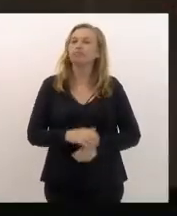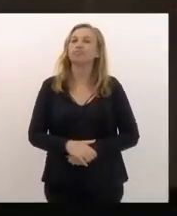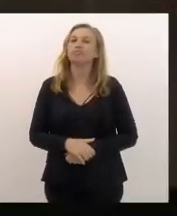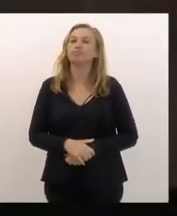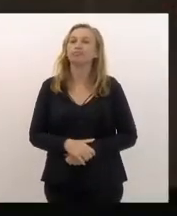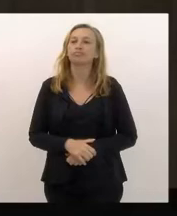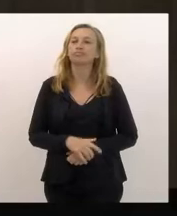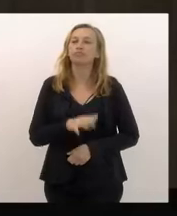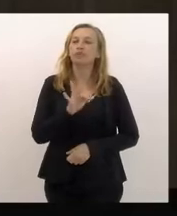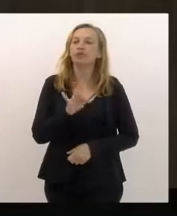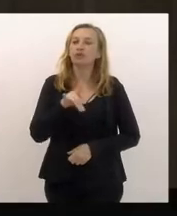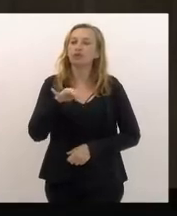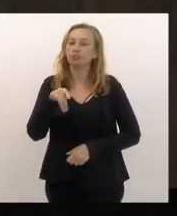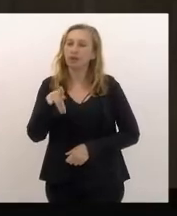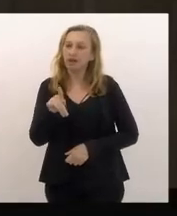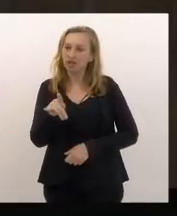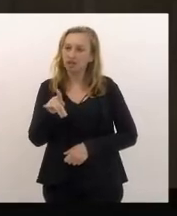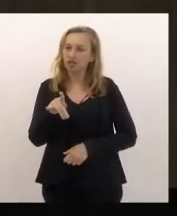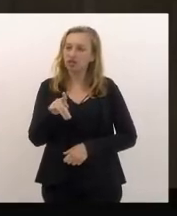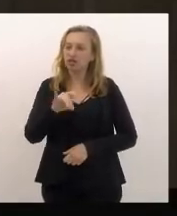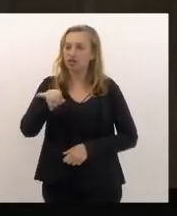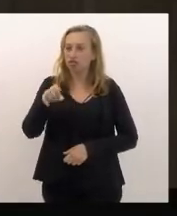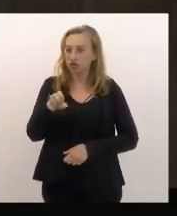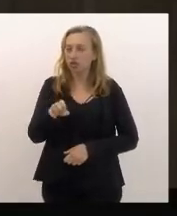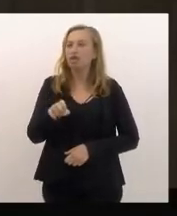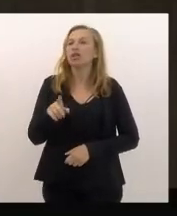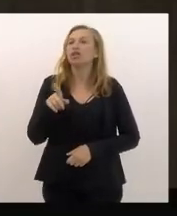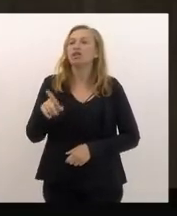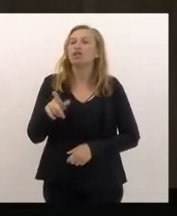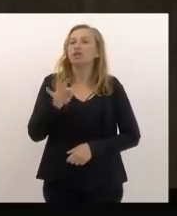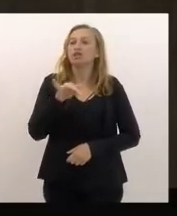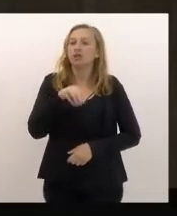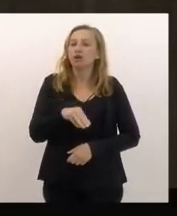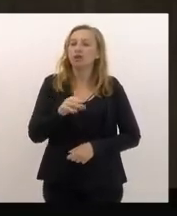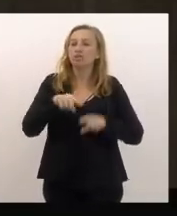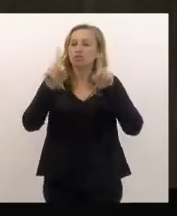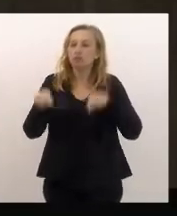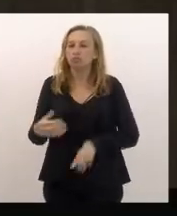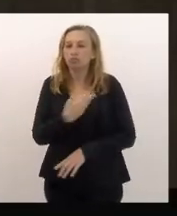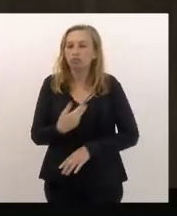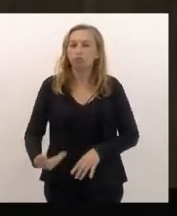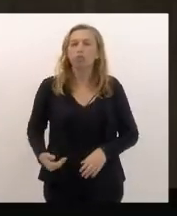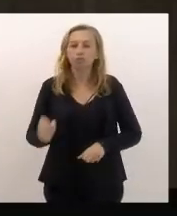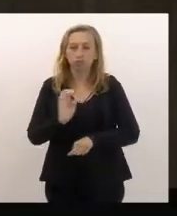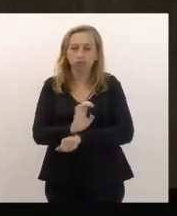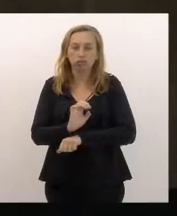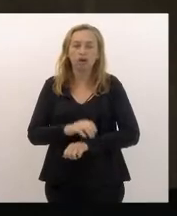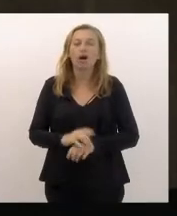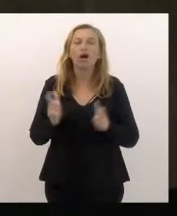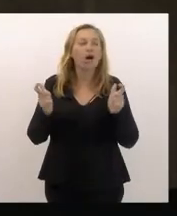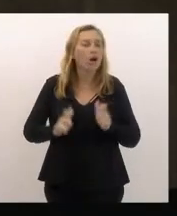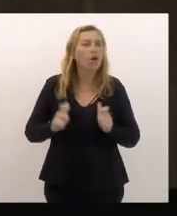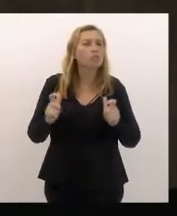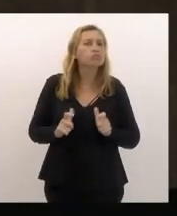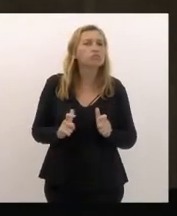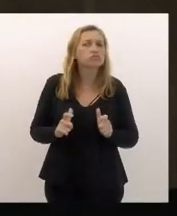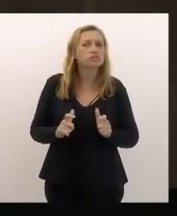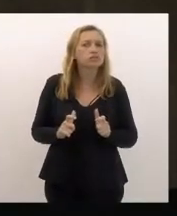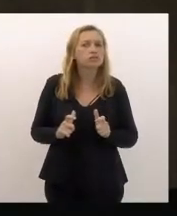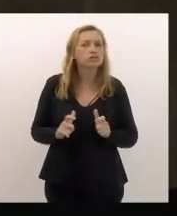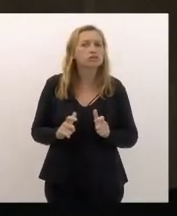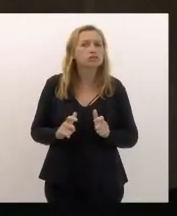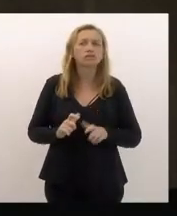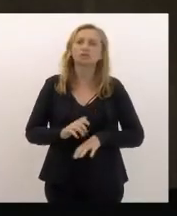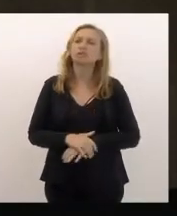da FOSPERJ, que é o Fórum Permanente de Servidores Públicos do Estado, aonde faz um